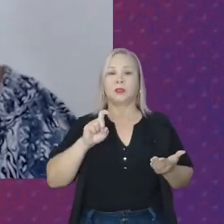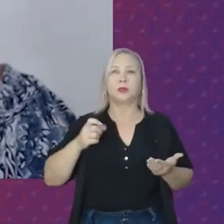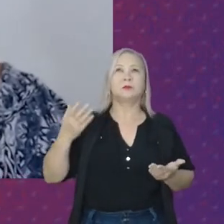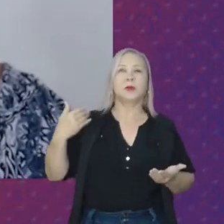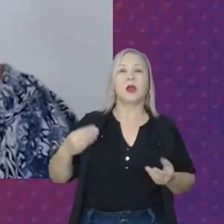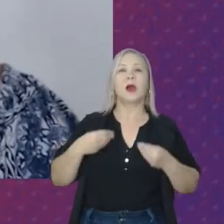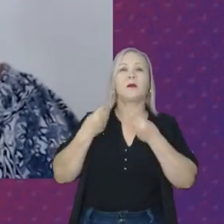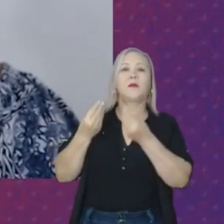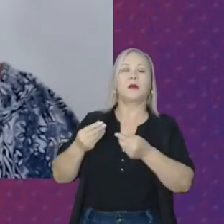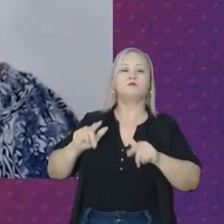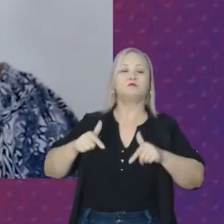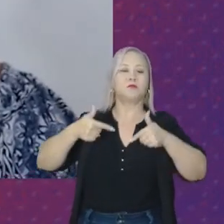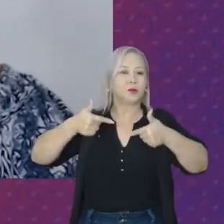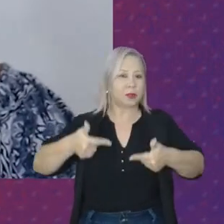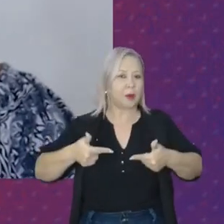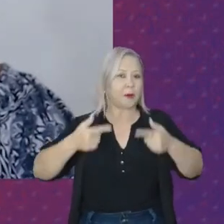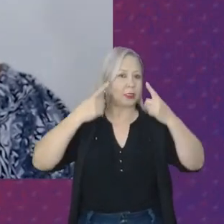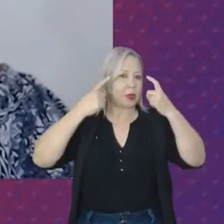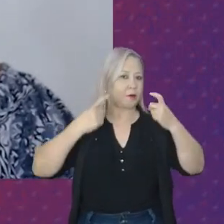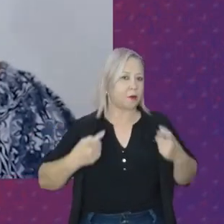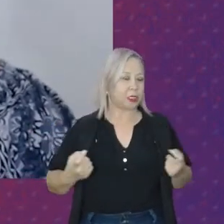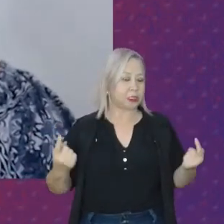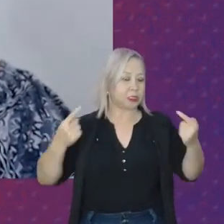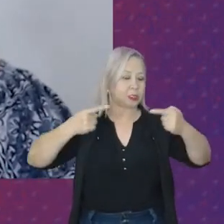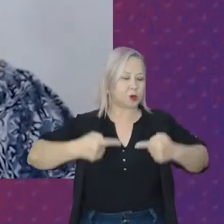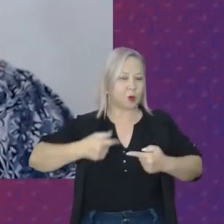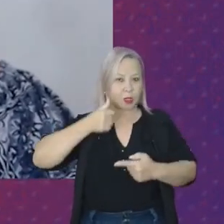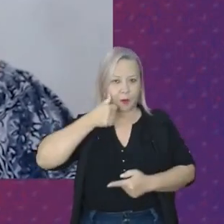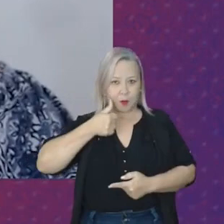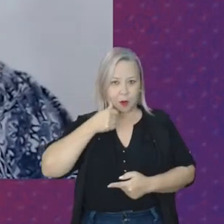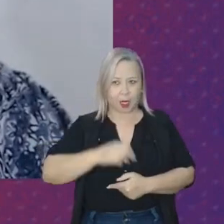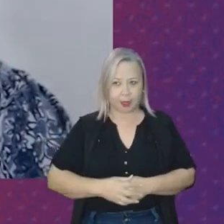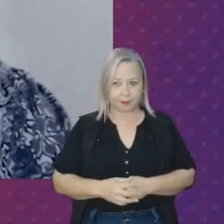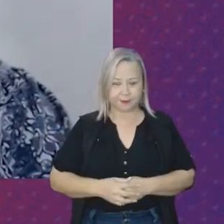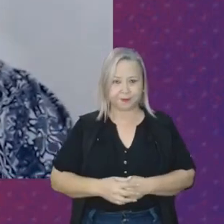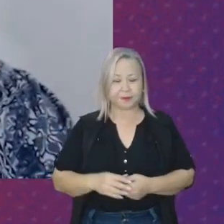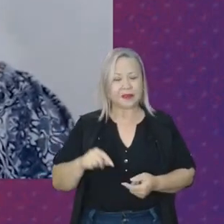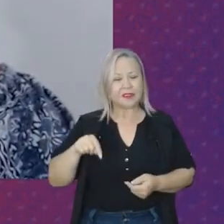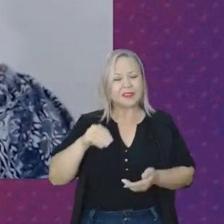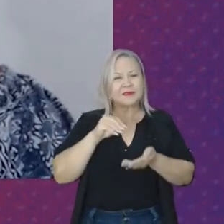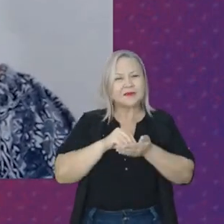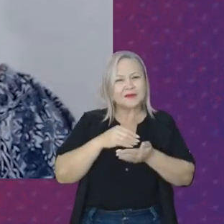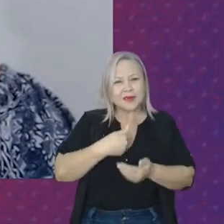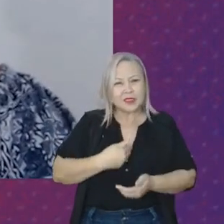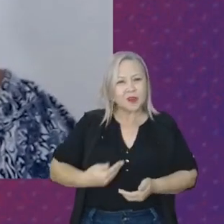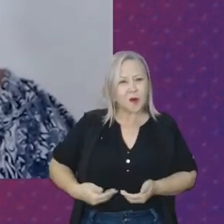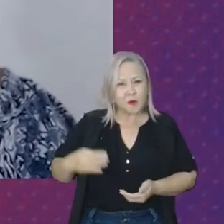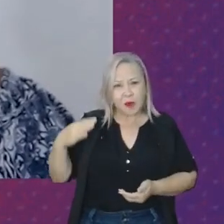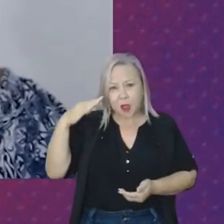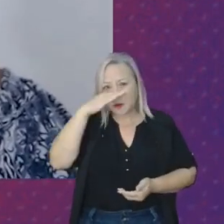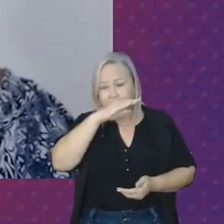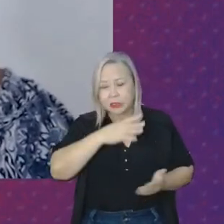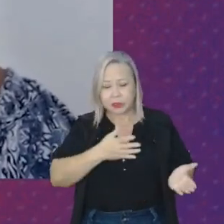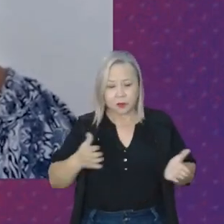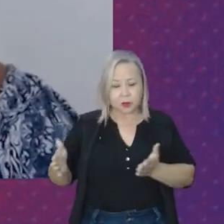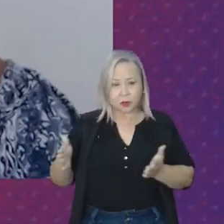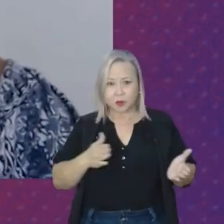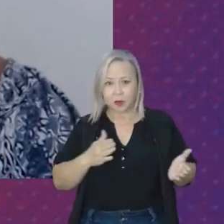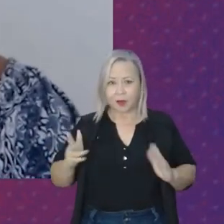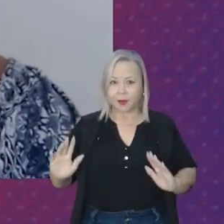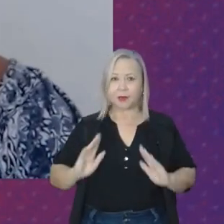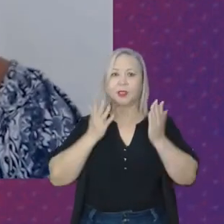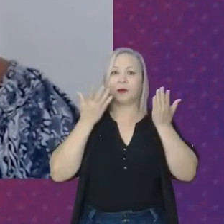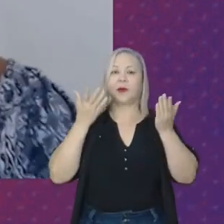dada para o enfrentamento à violência contra a mulher neste desgoverno, que já durante o seu período de